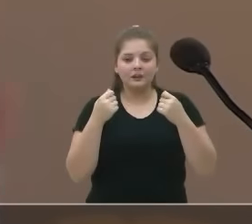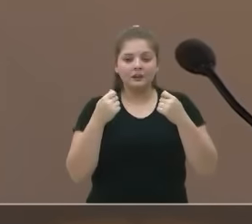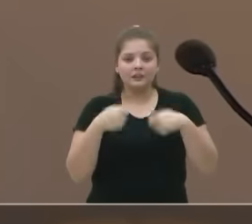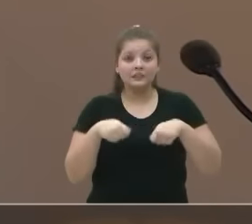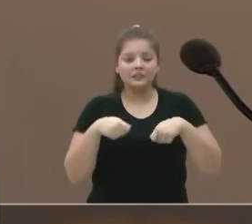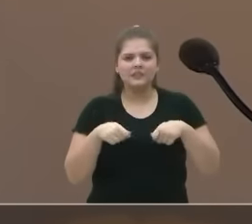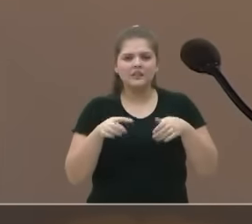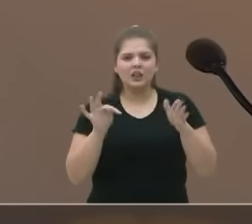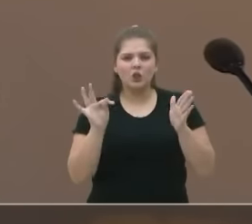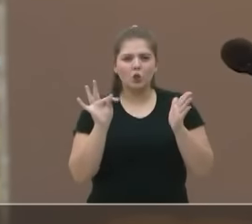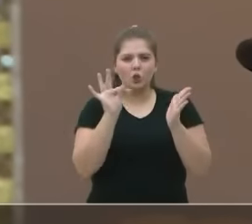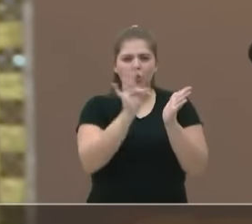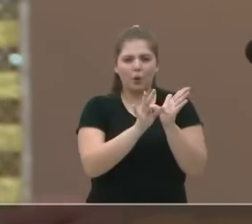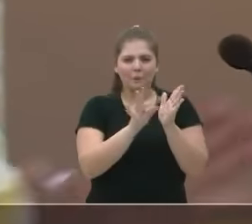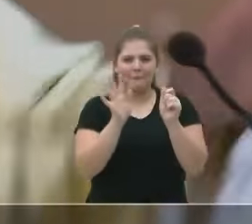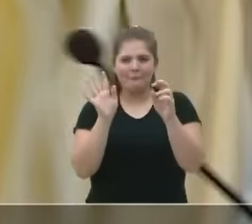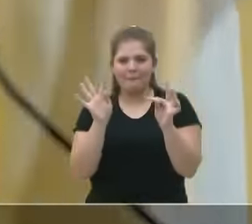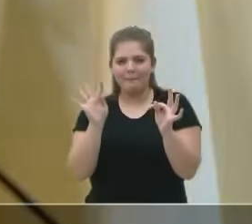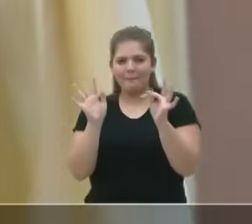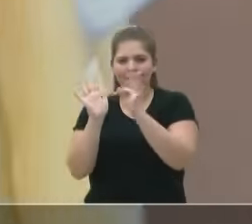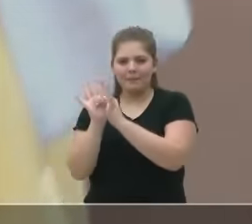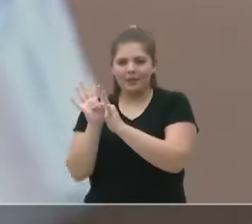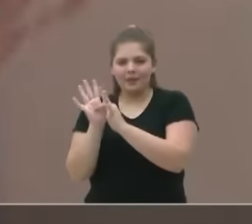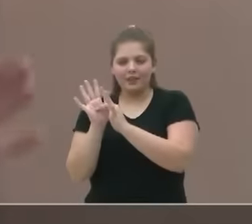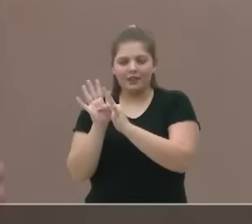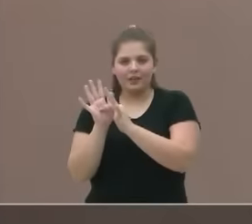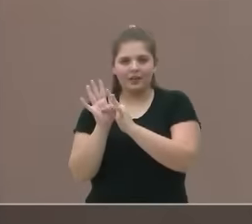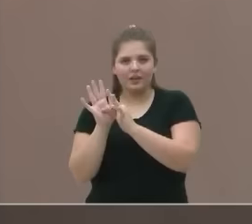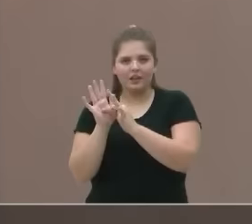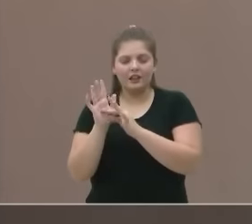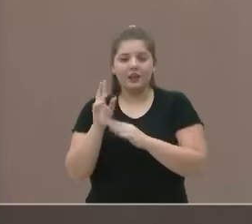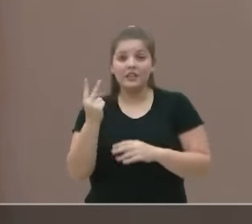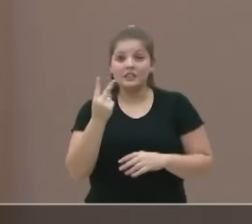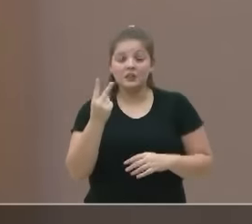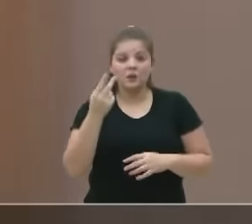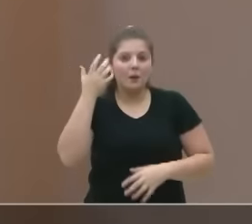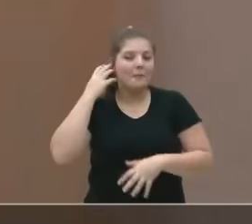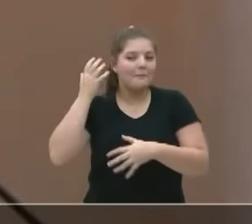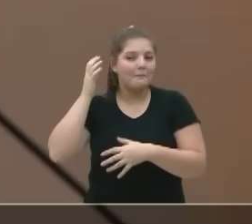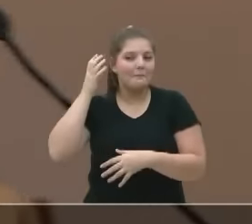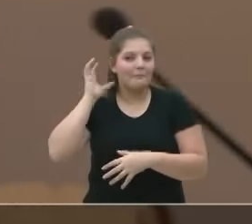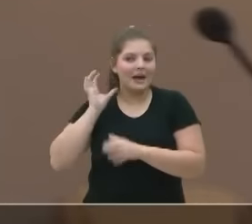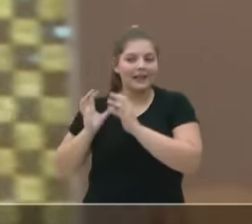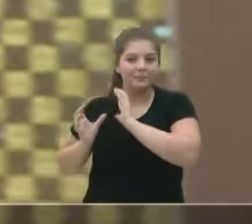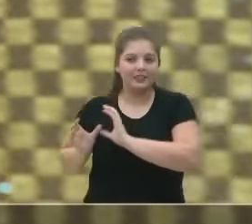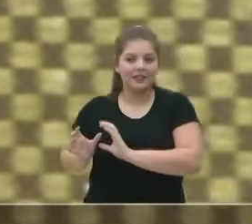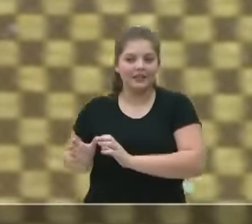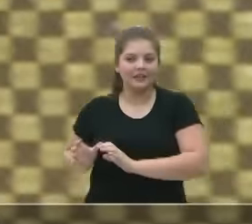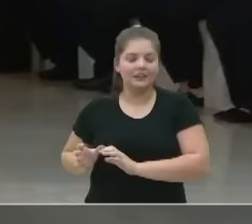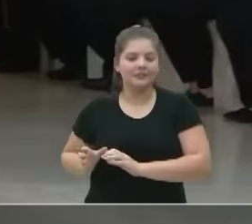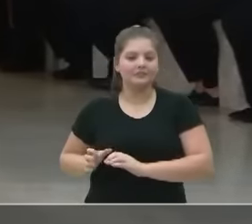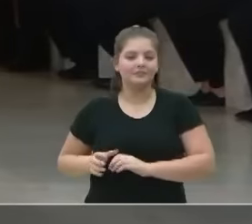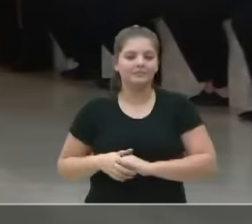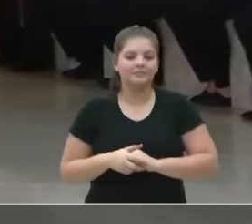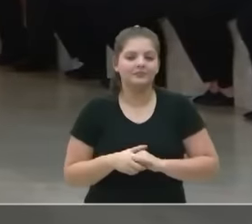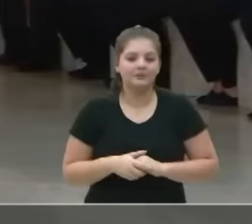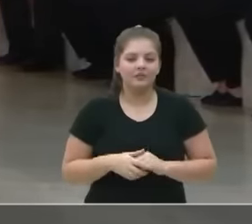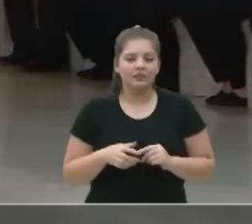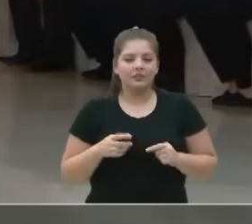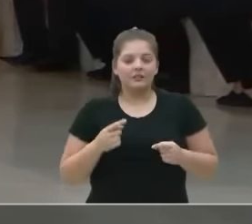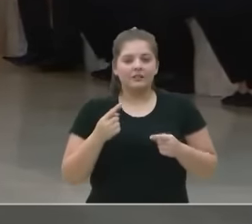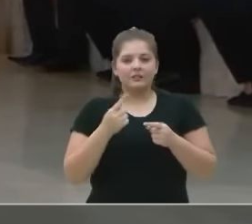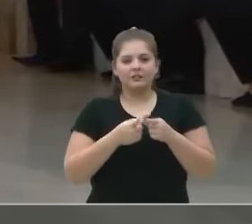Tomé. E a segunda, Maria Madalena. Só que eu quero um santeiro bom, porque tem gente que faz,